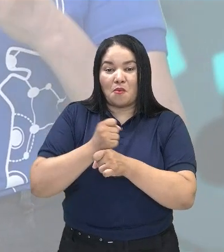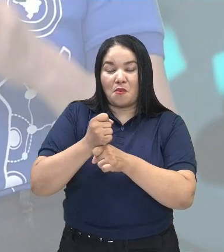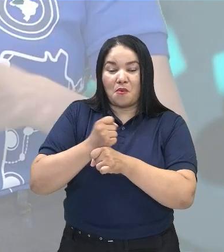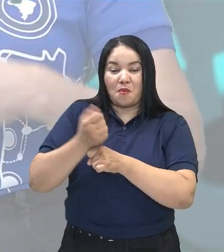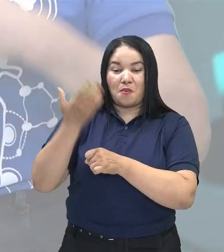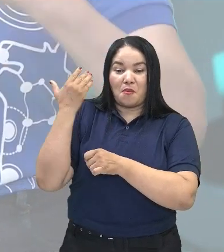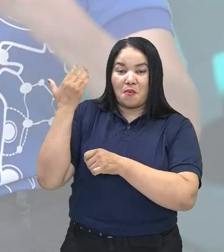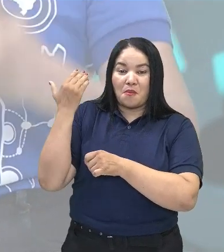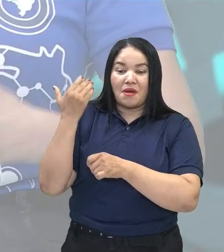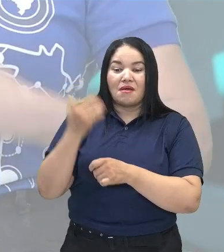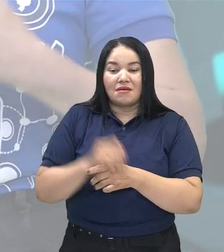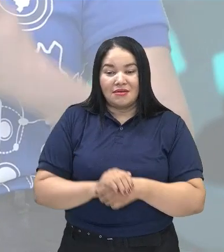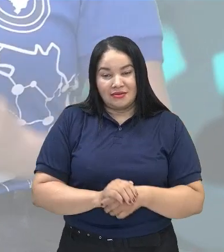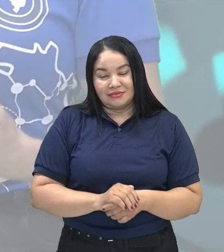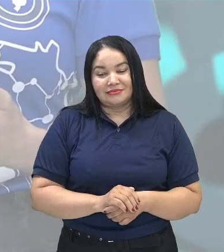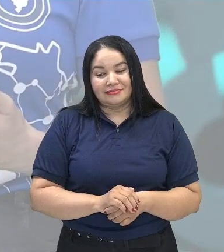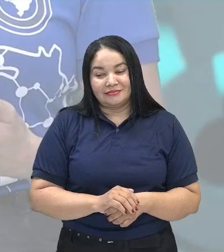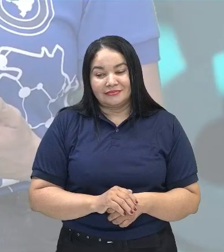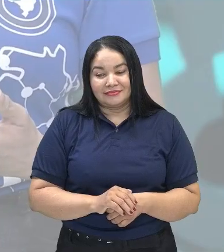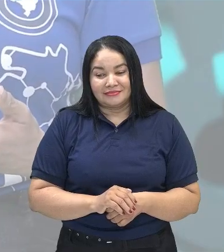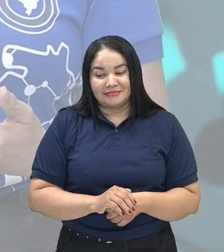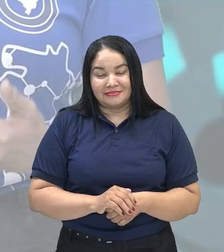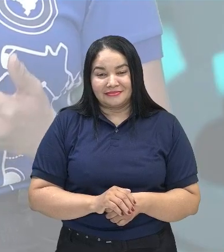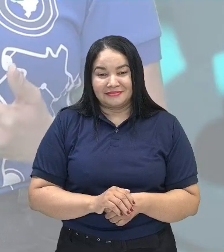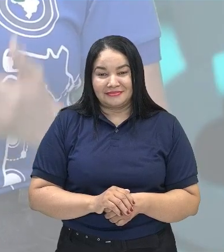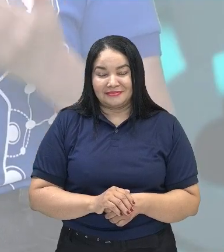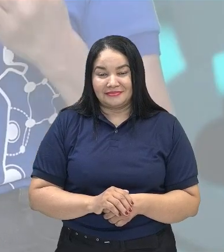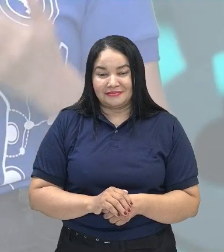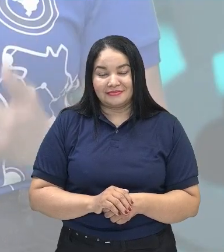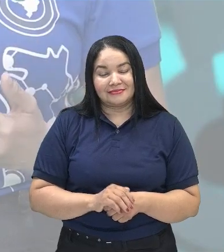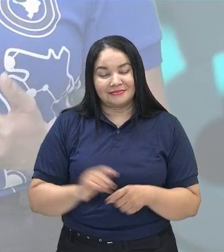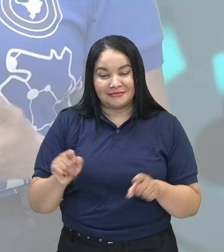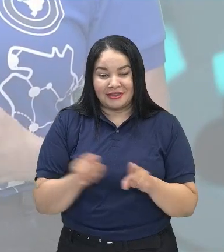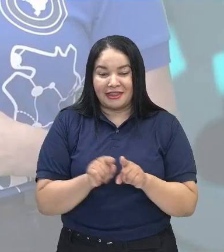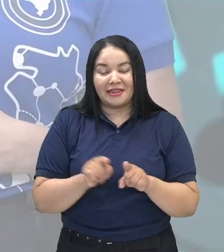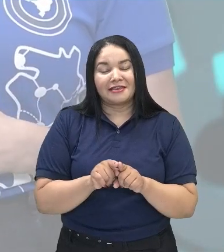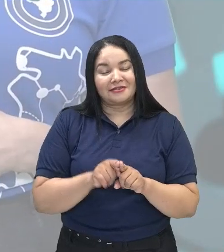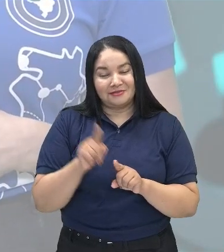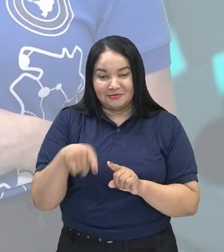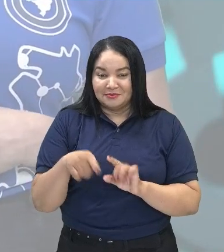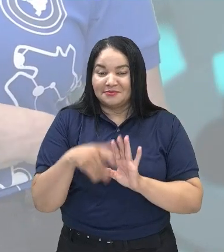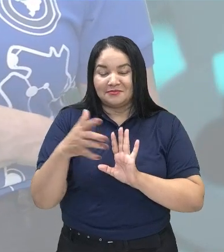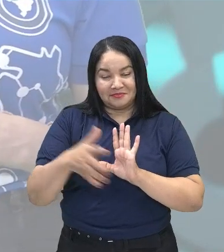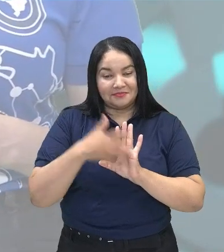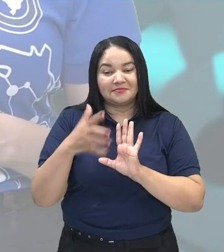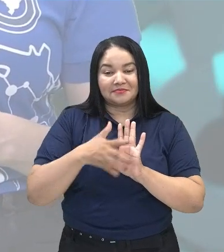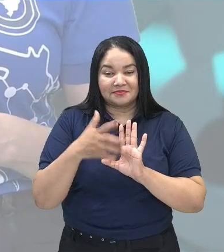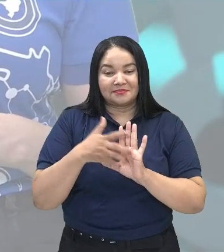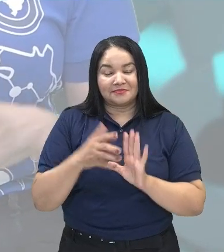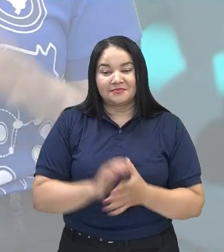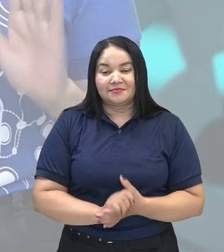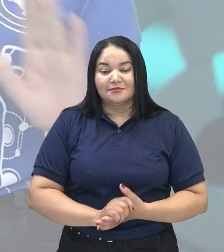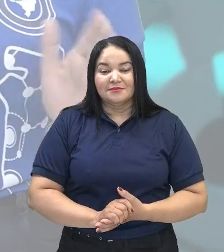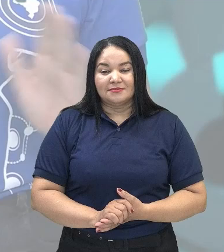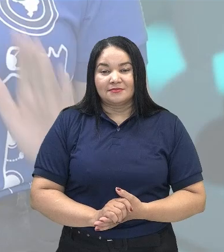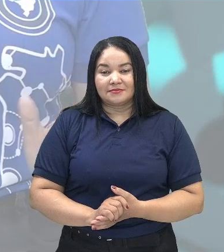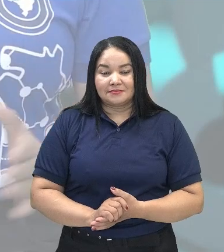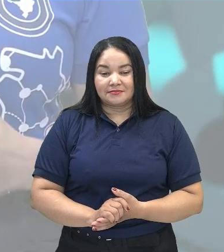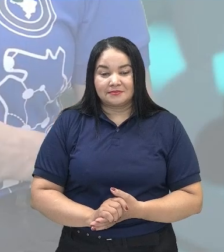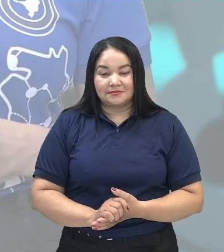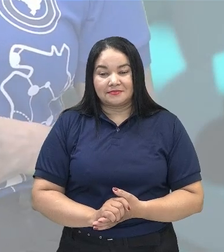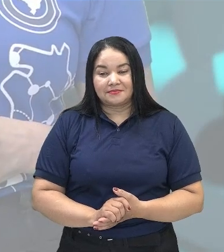nasci há 10 mil anos atrás, né? Então, também pode ser um exemplo de hipérbole, né?